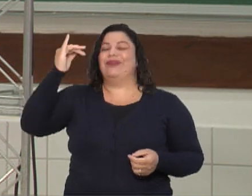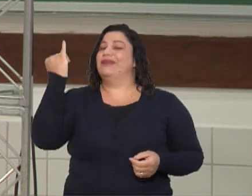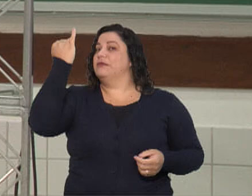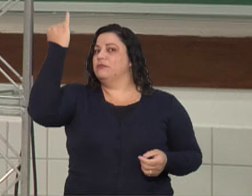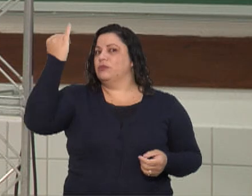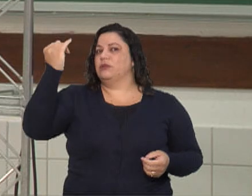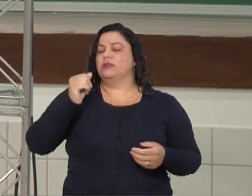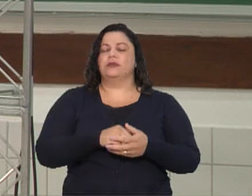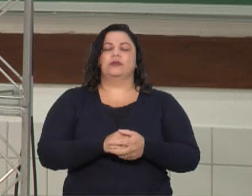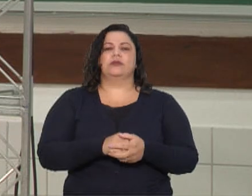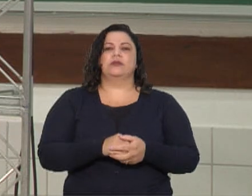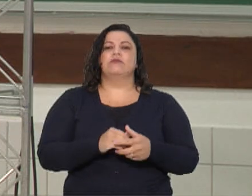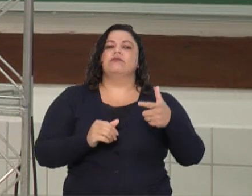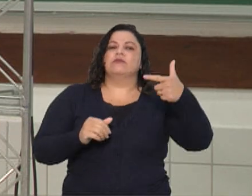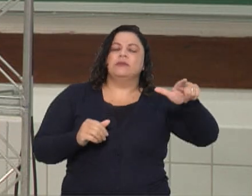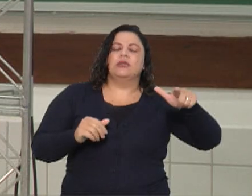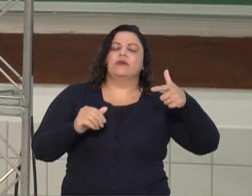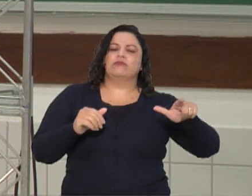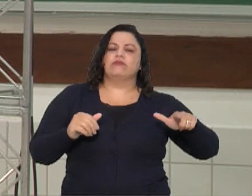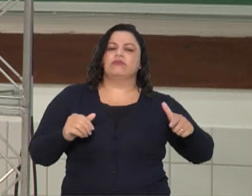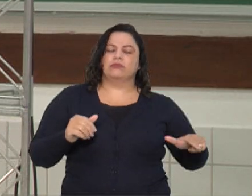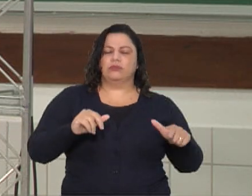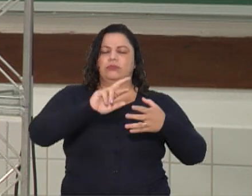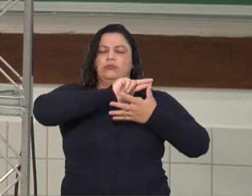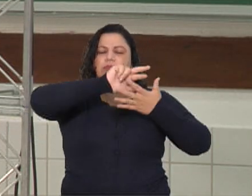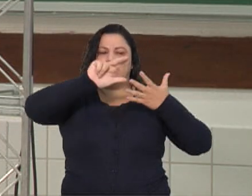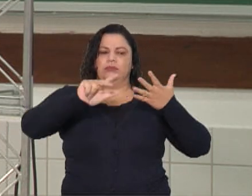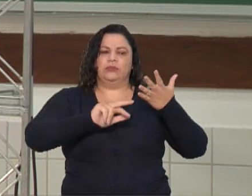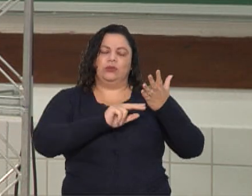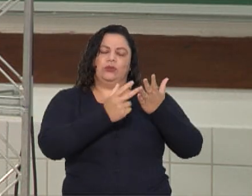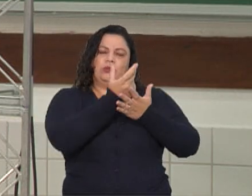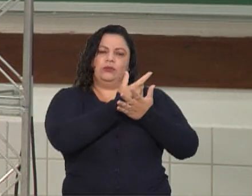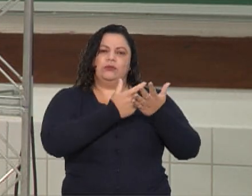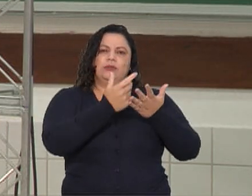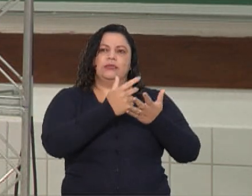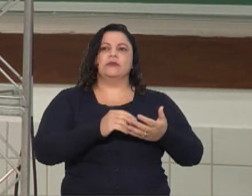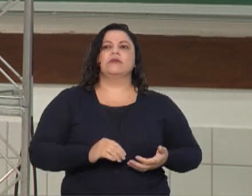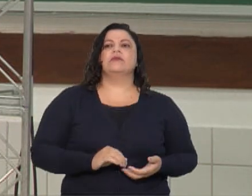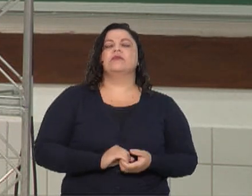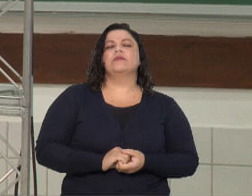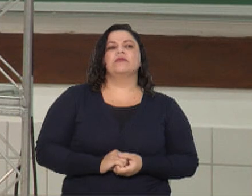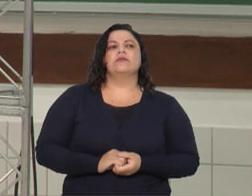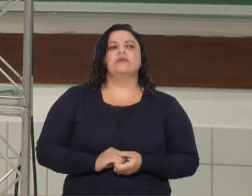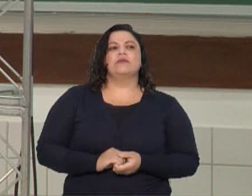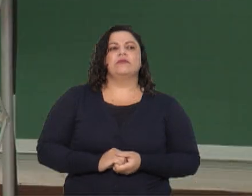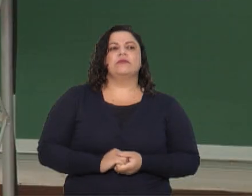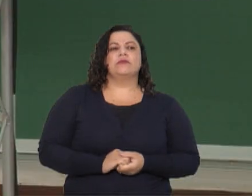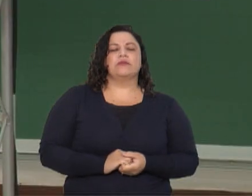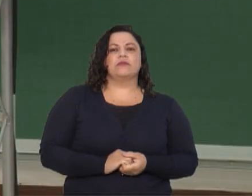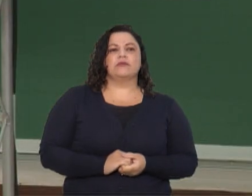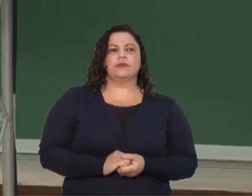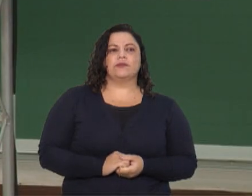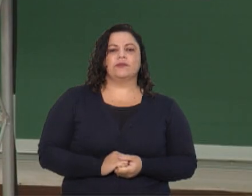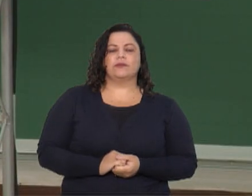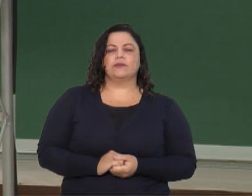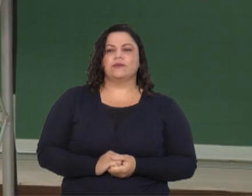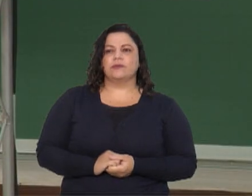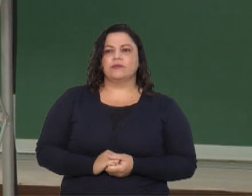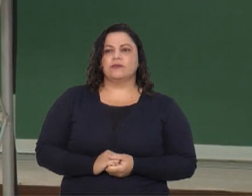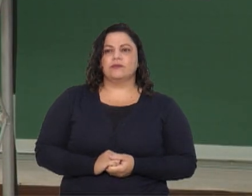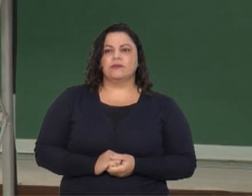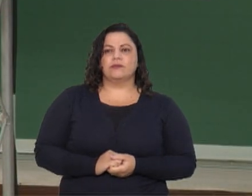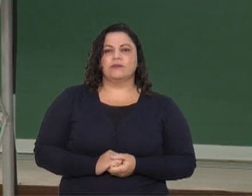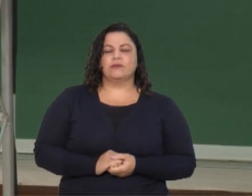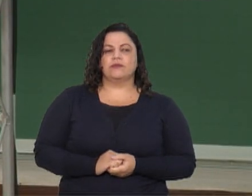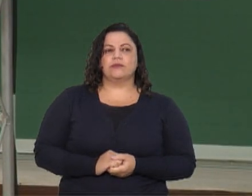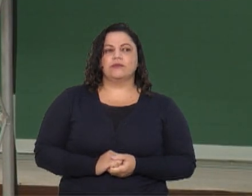texturas seriam a harmonia e o ritmo. Então, ela vai dar esse caráter diferenciado.